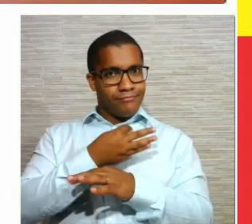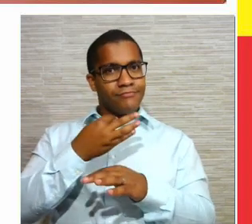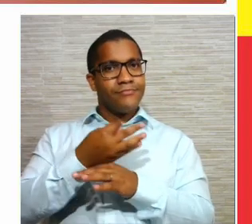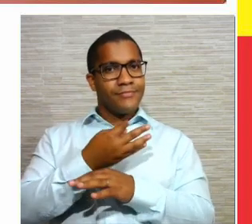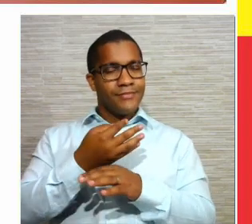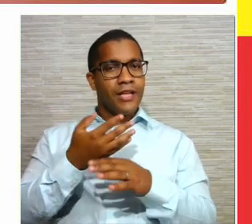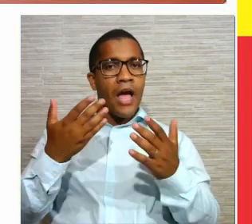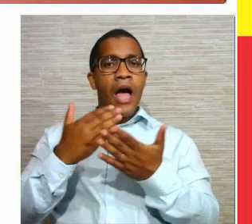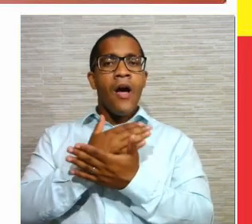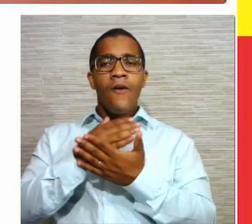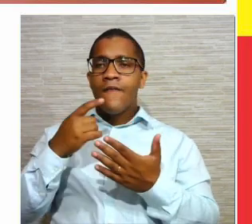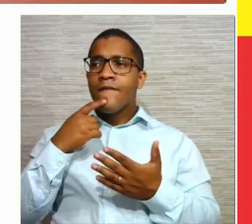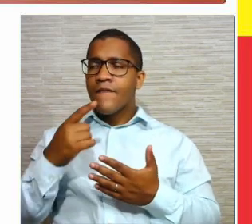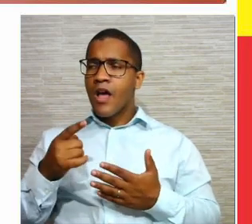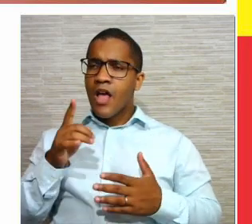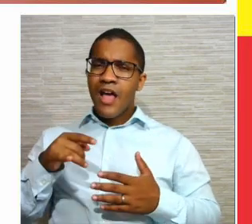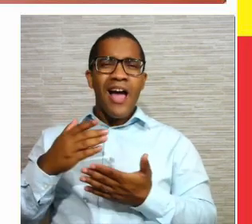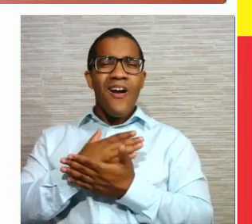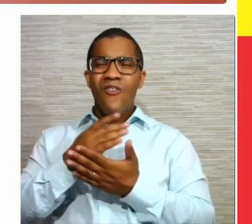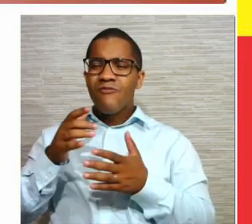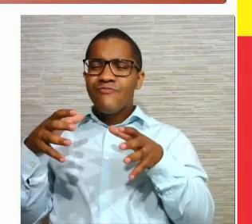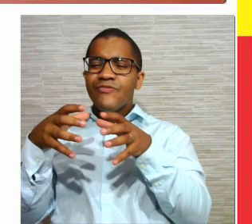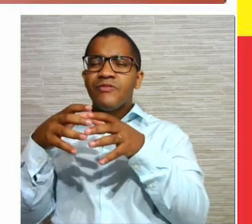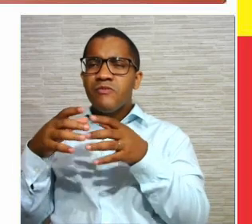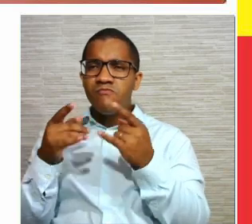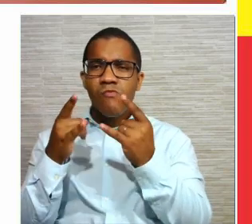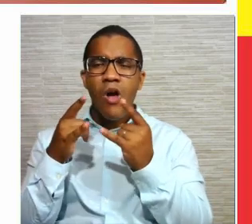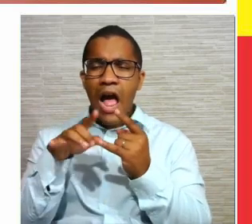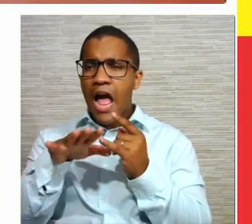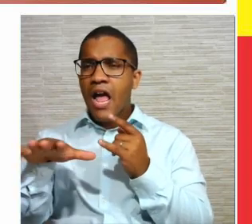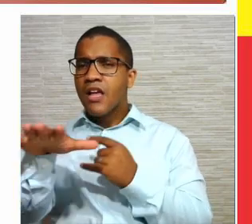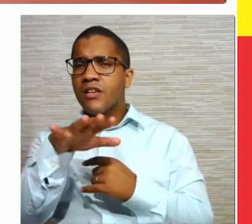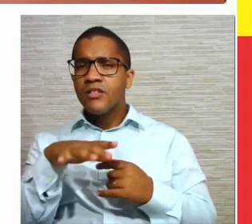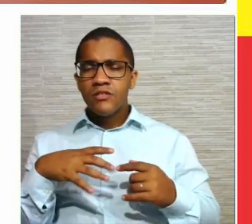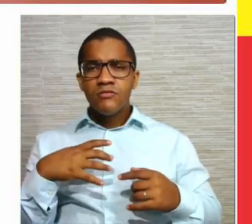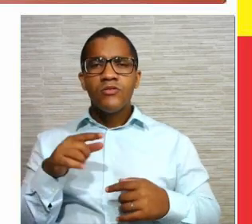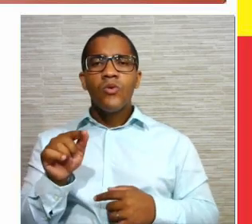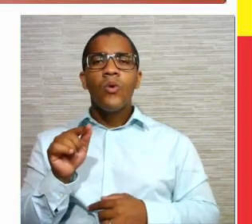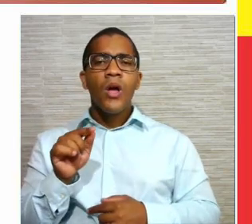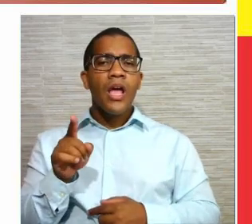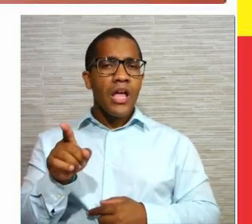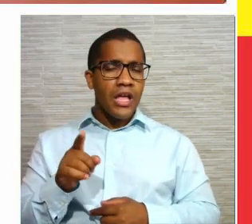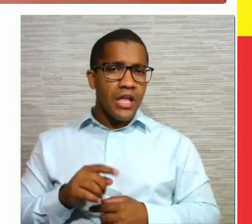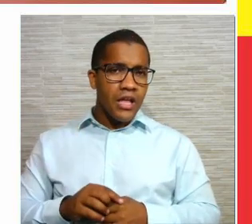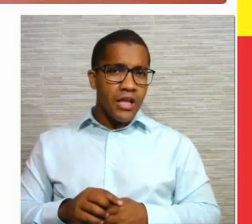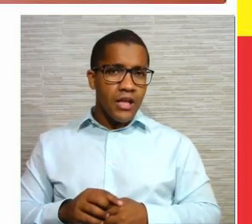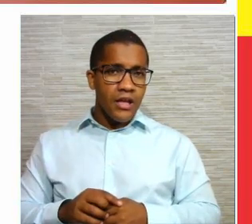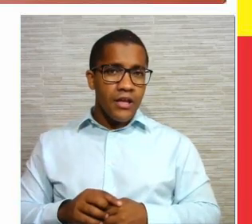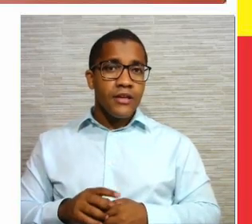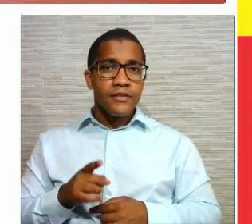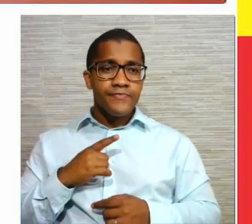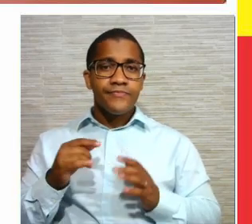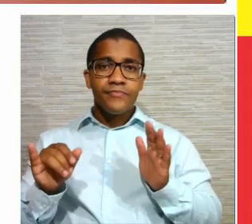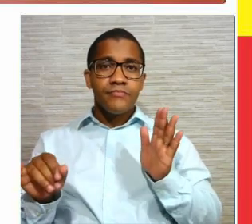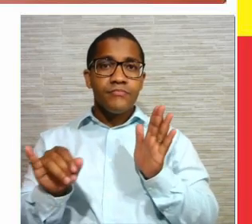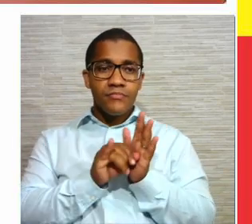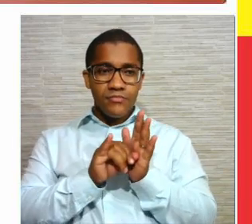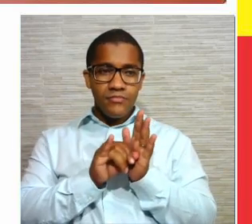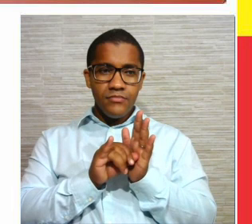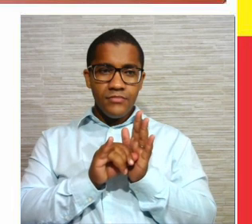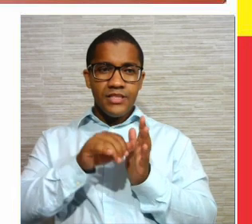que alguns músicos, alguns roqueiros nesse período, eles sofreram de uma